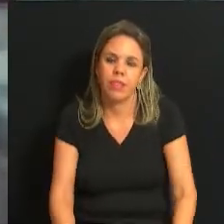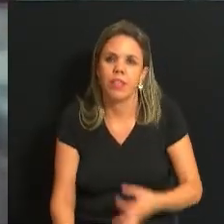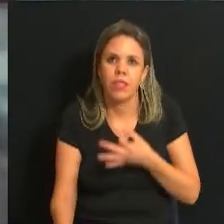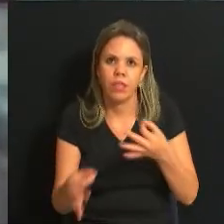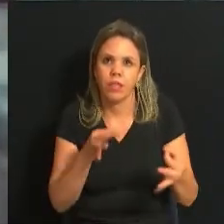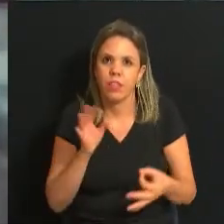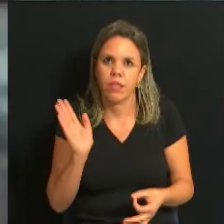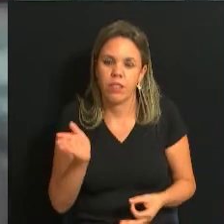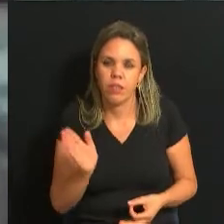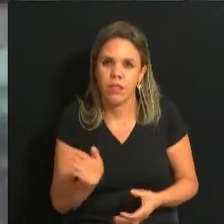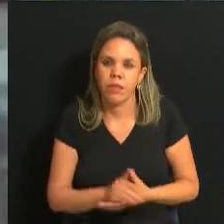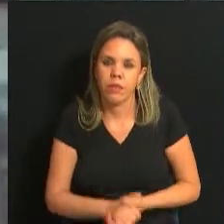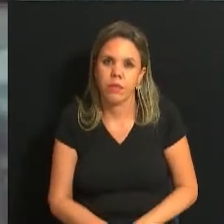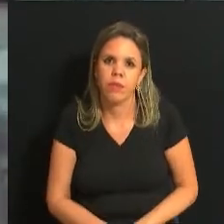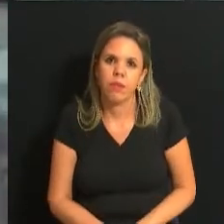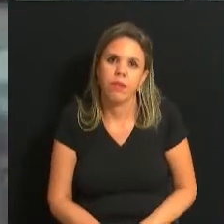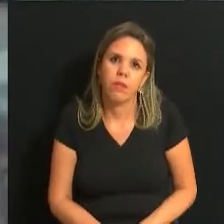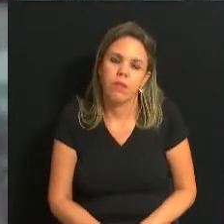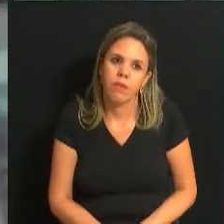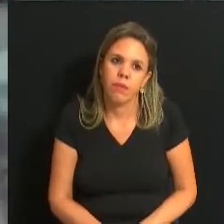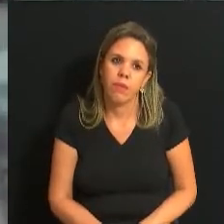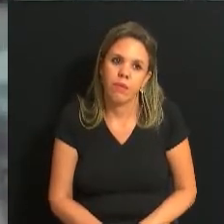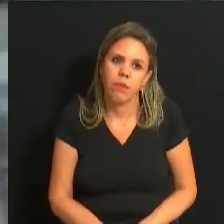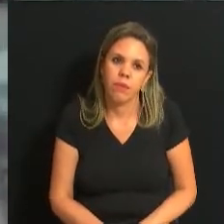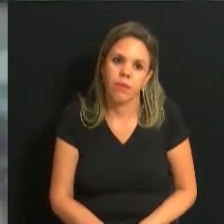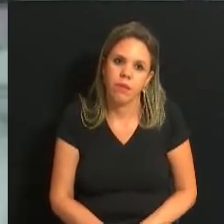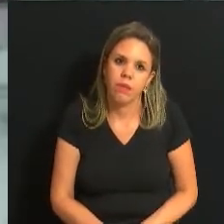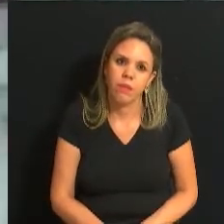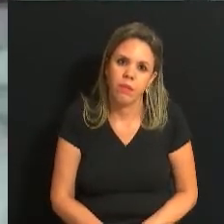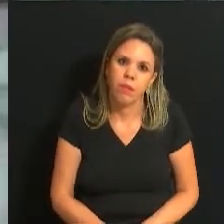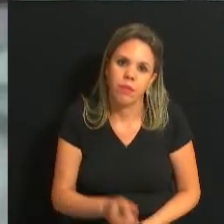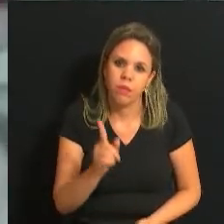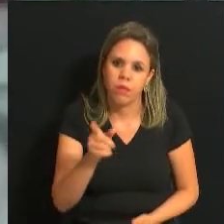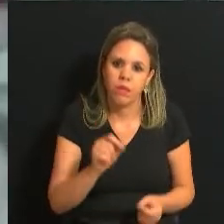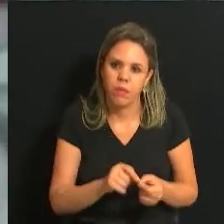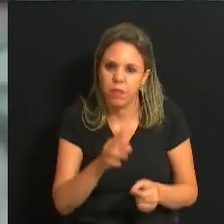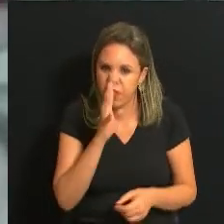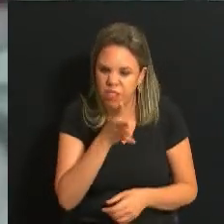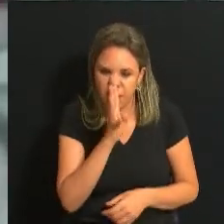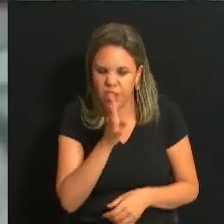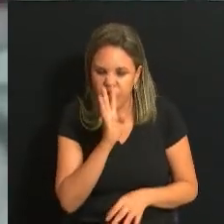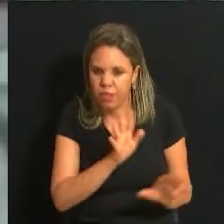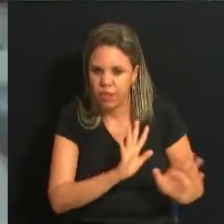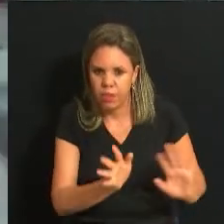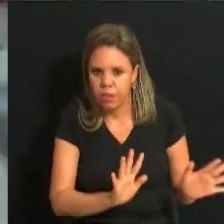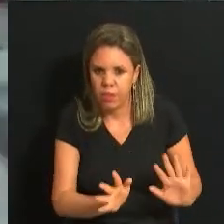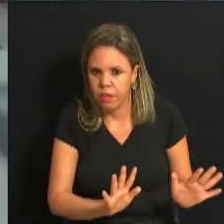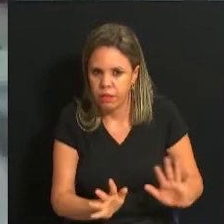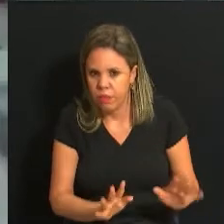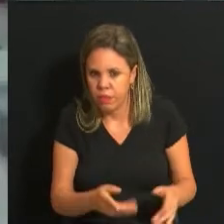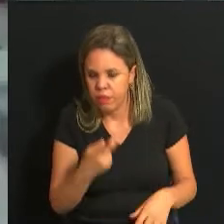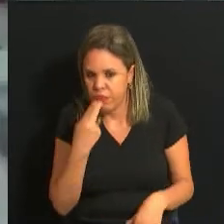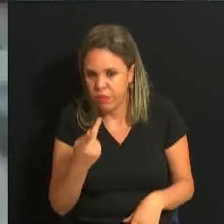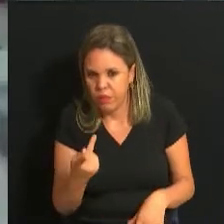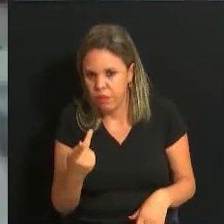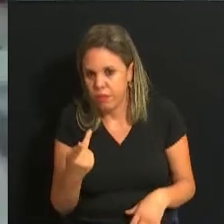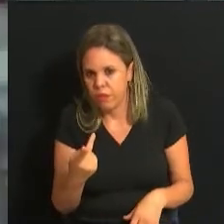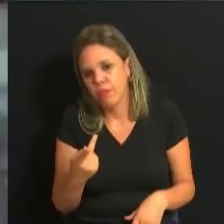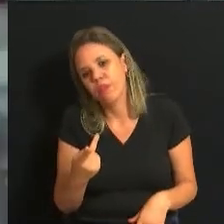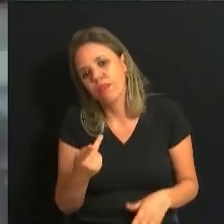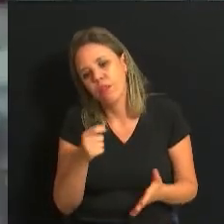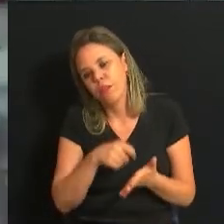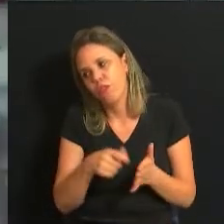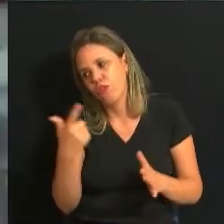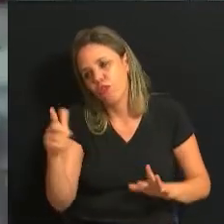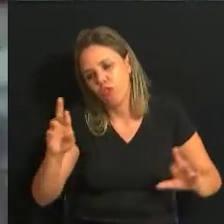ela já vem carregada de uma coisa assim, você fez, não deveria ter falado, você deveria ter feito dessa